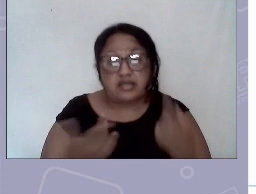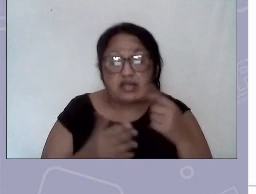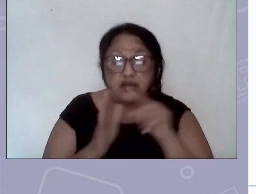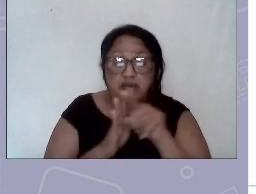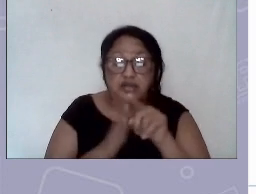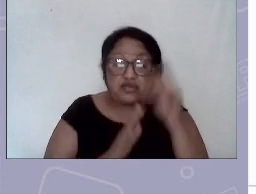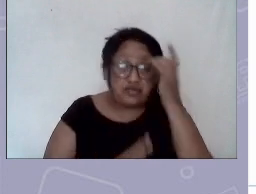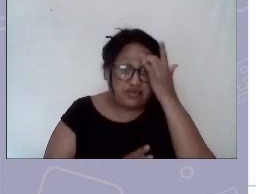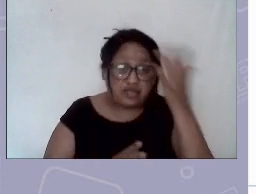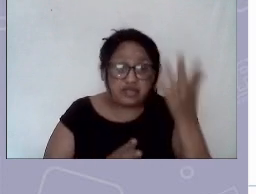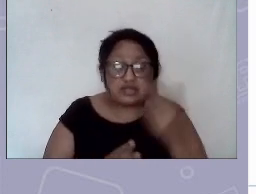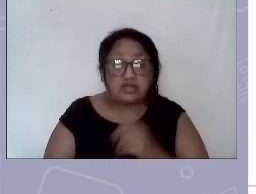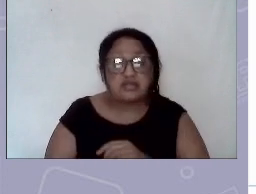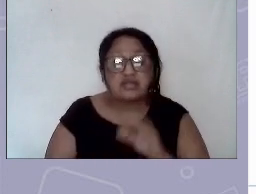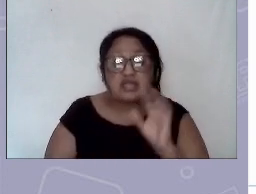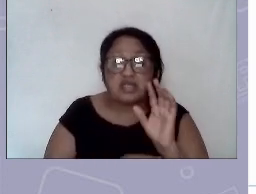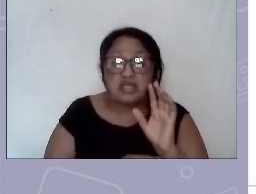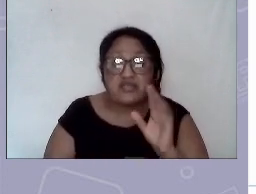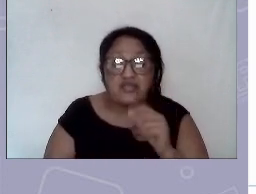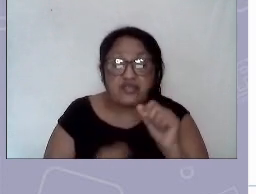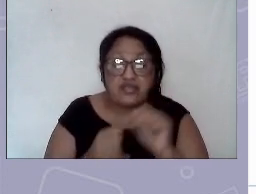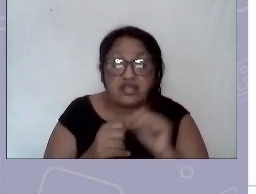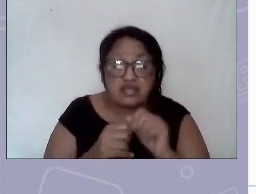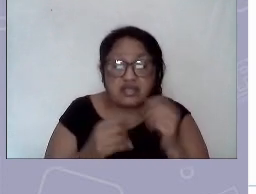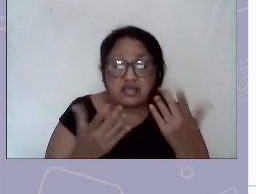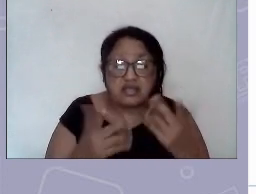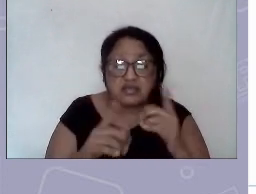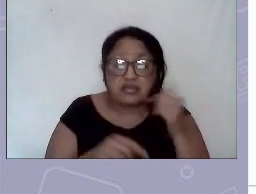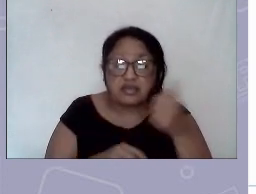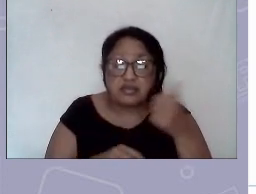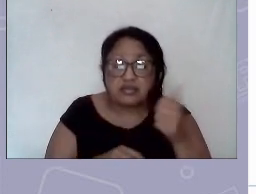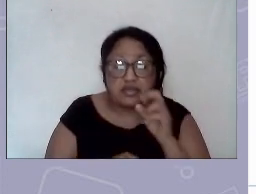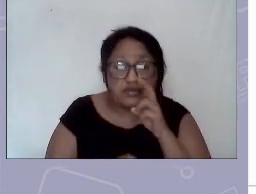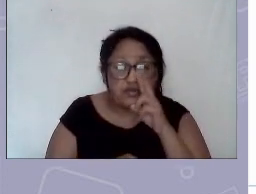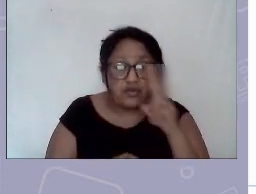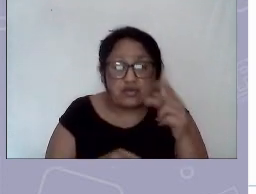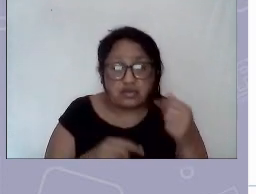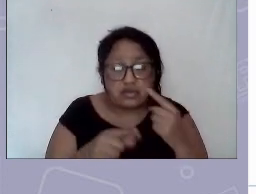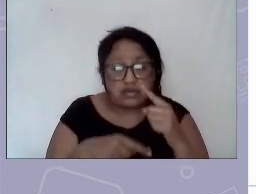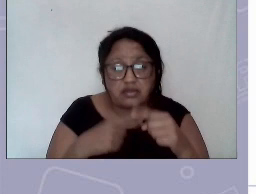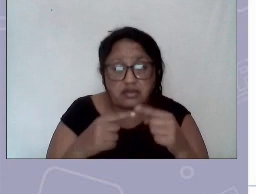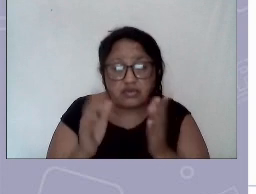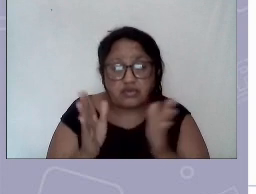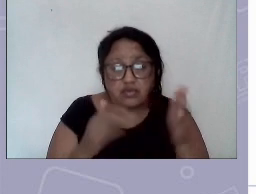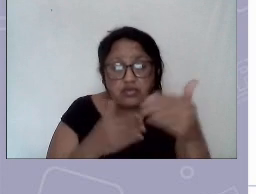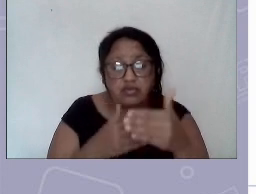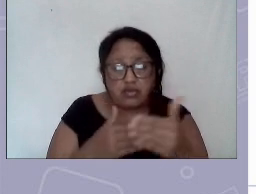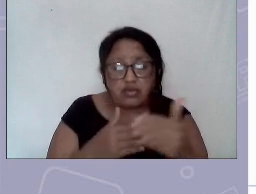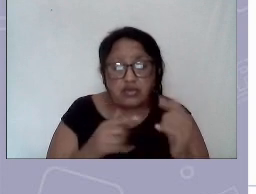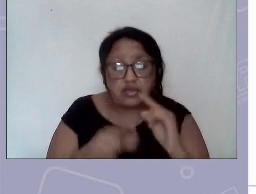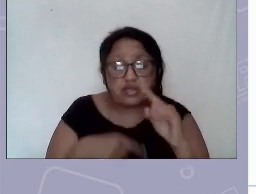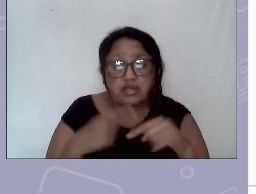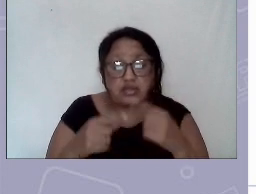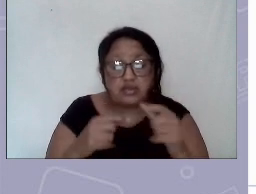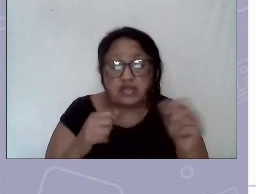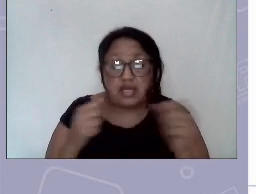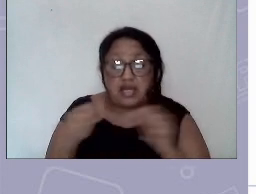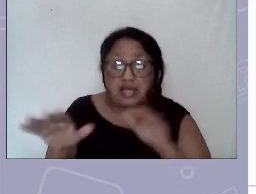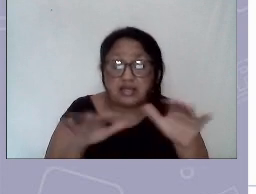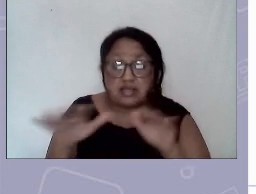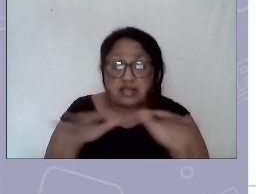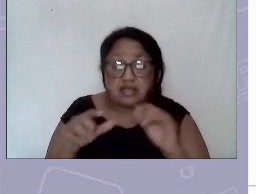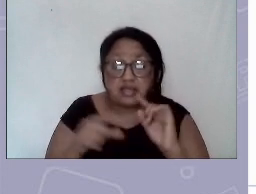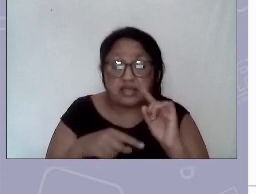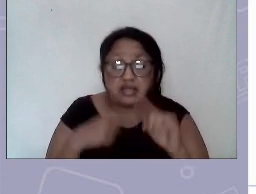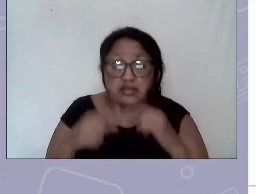fácil de se resolver primeiro você determina a força que atua no bloco determina a aceleração e